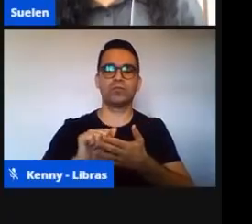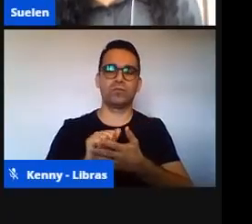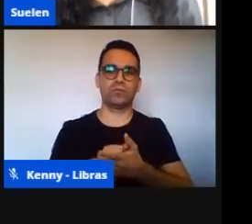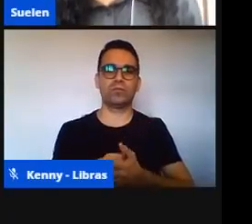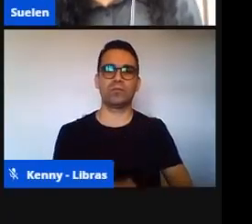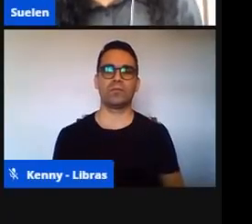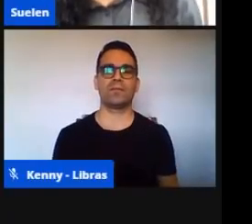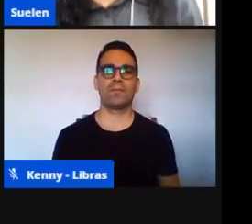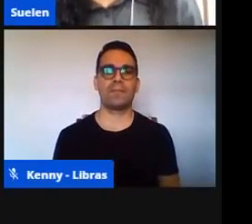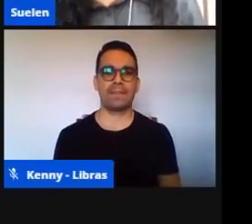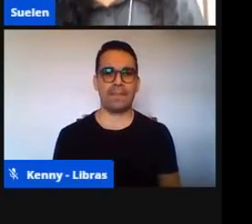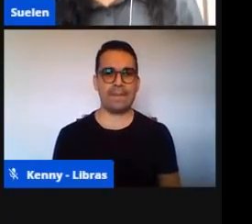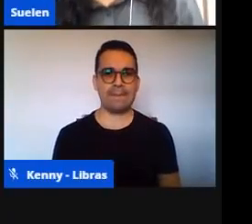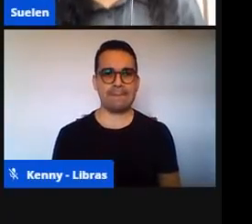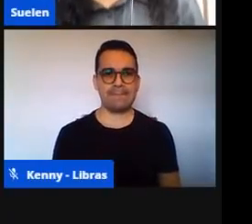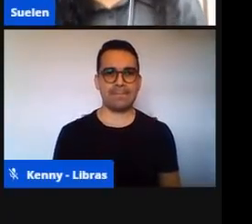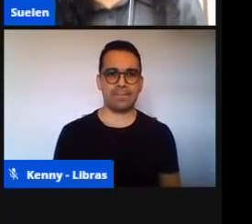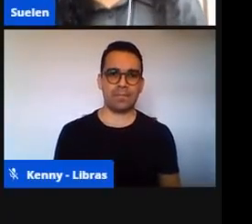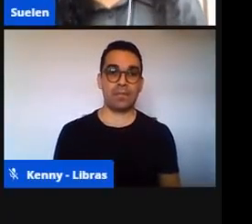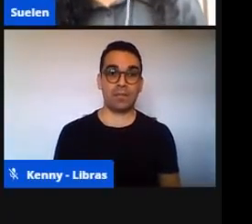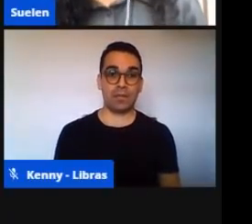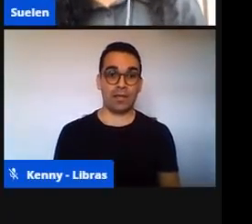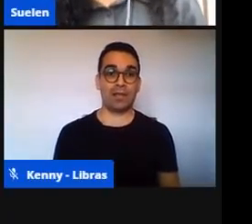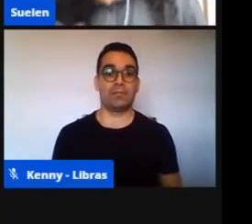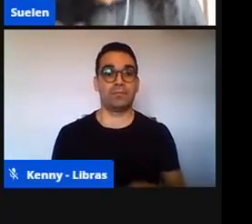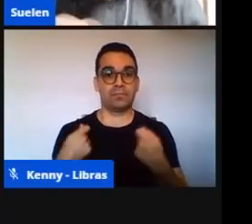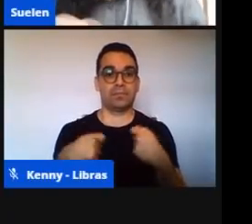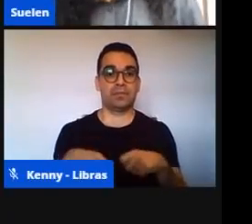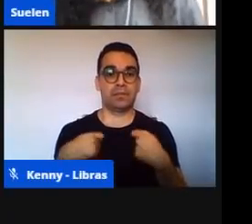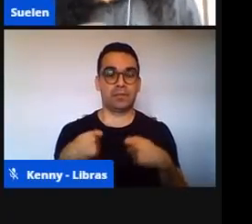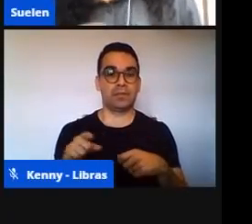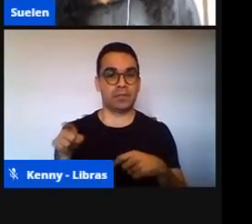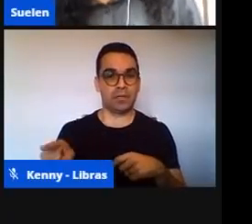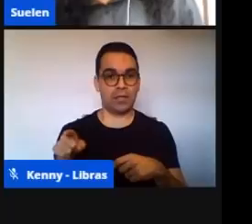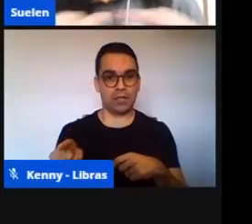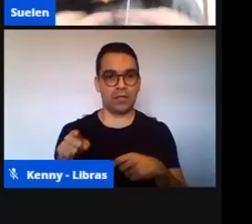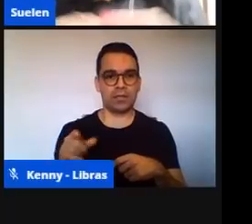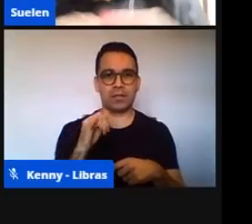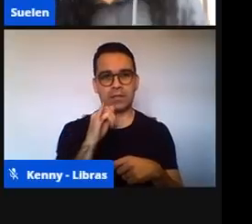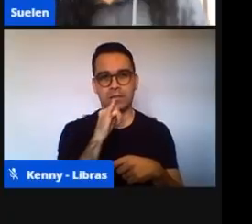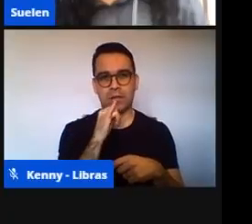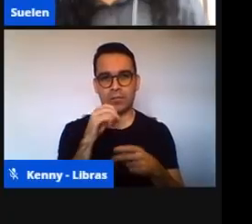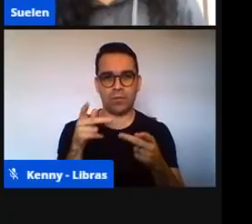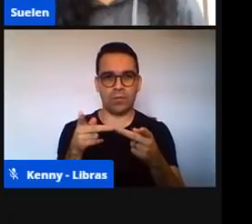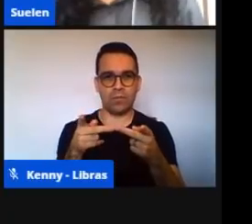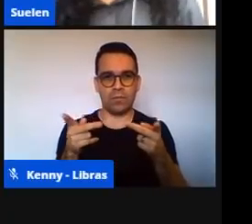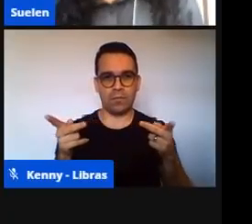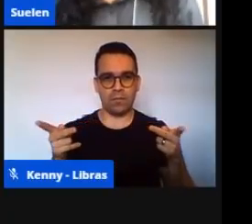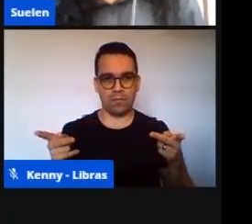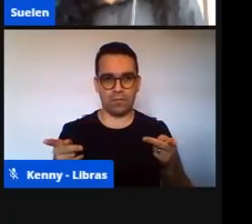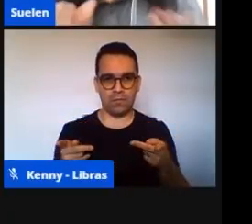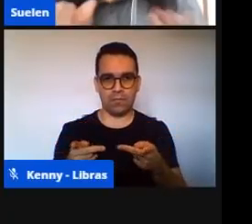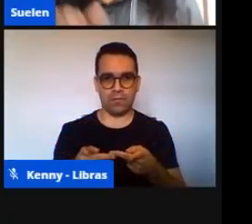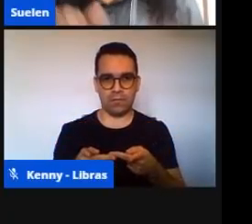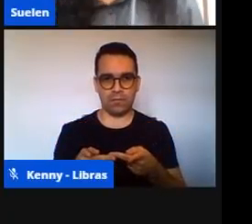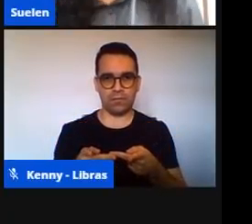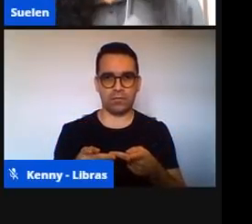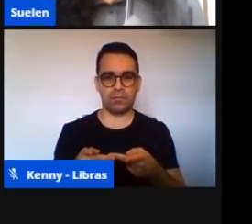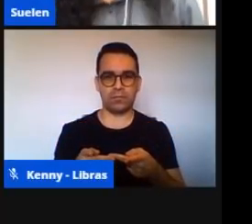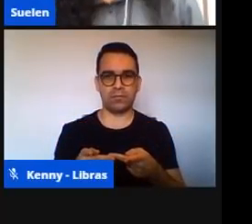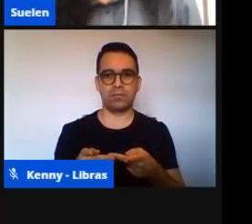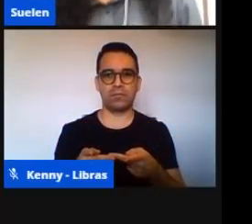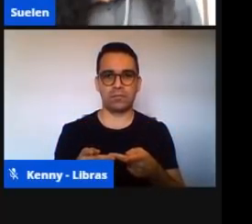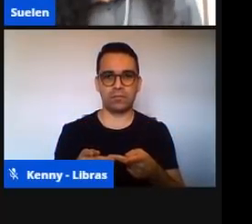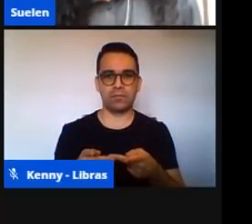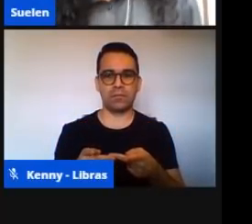ficar totalmente submerso. Então, a gente pode pegar um pratinho, colocar em cima dessa vasilha para